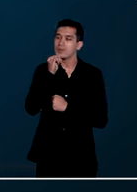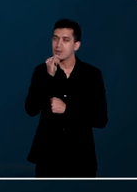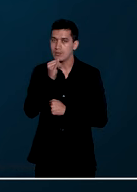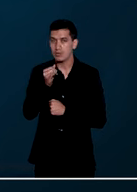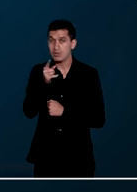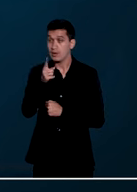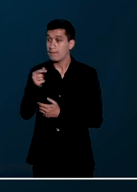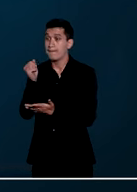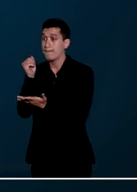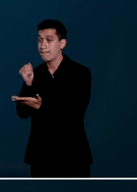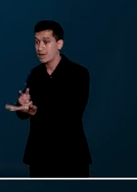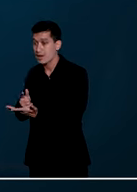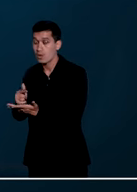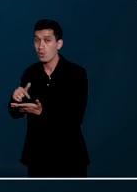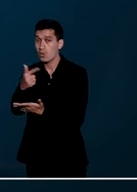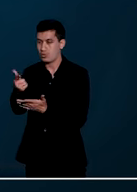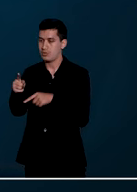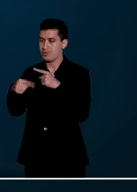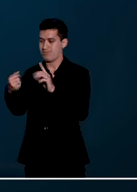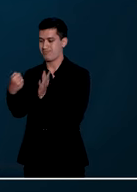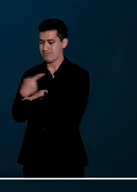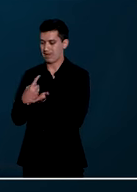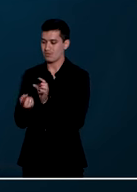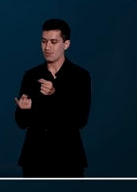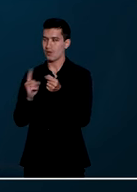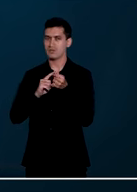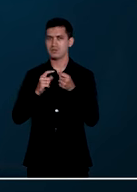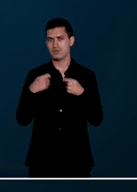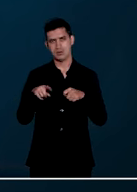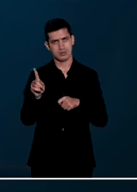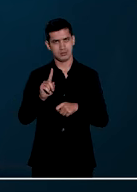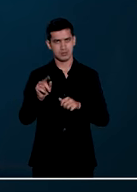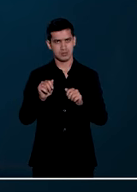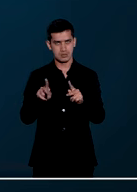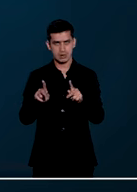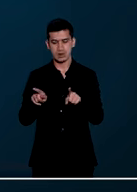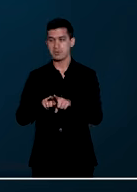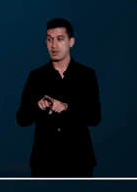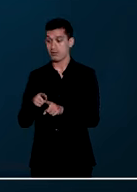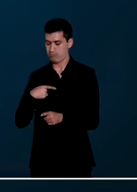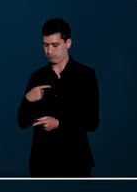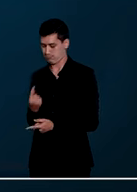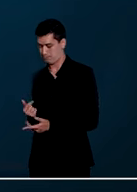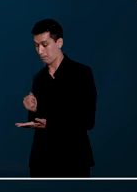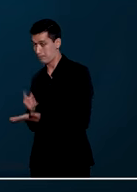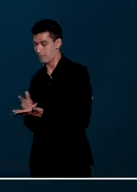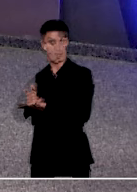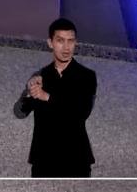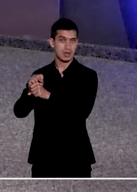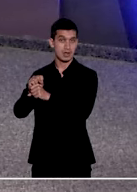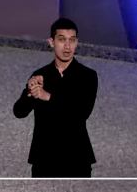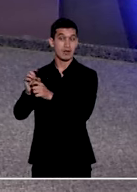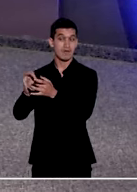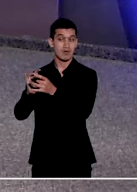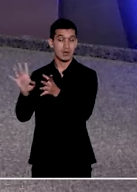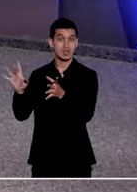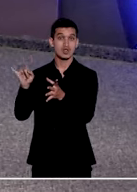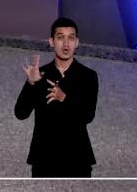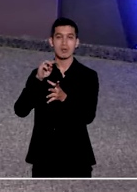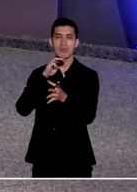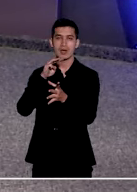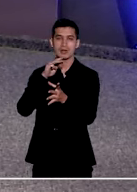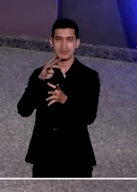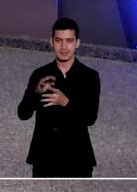transferência os valores depositados ficam bloqueados e a liberação Está prevista para o mês de março e antes de